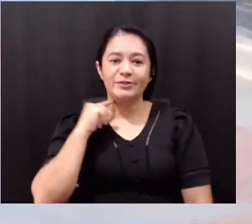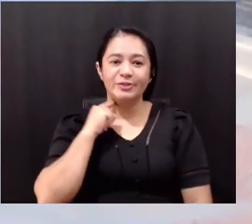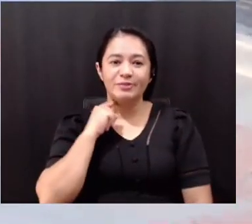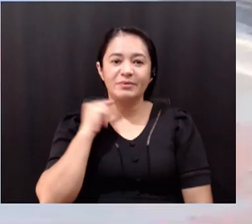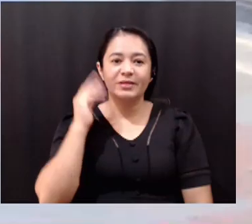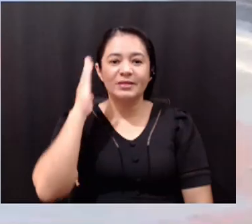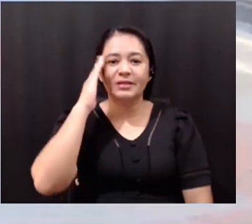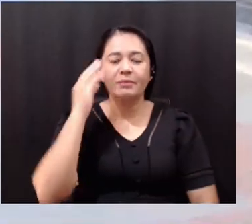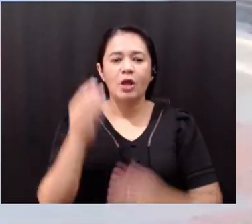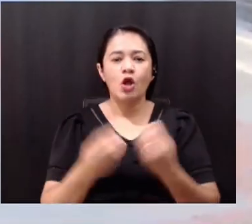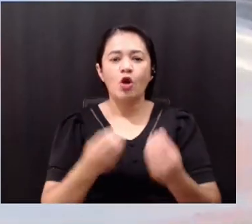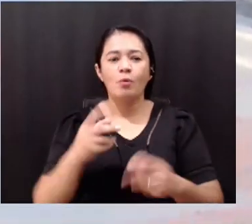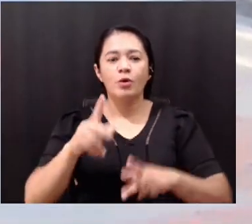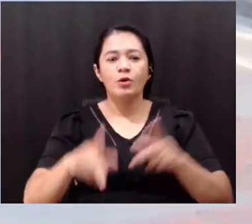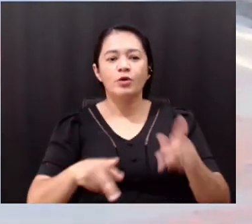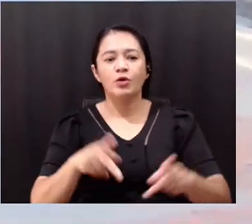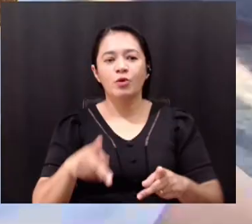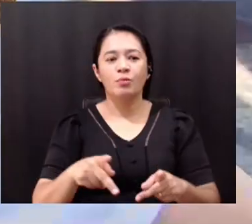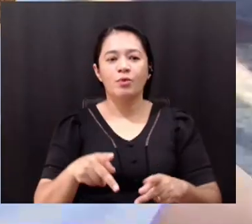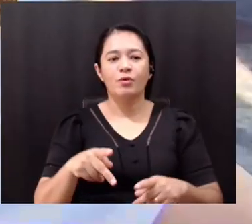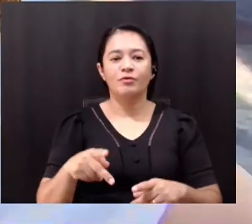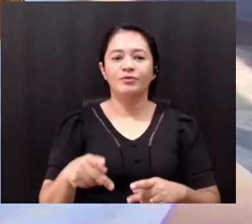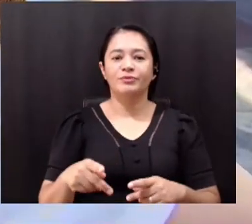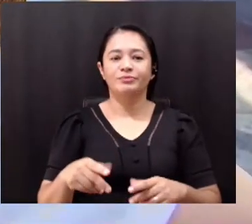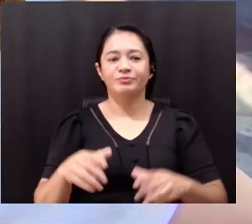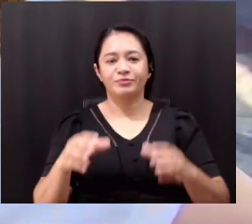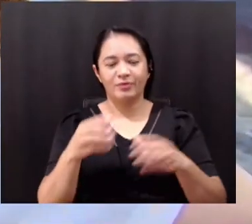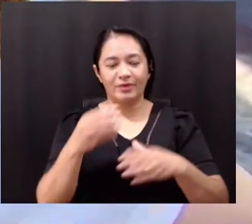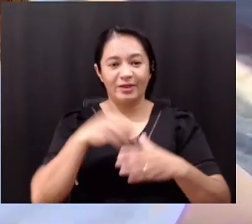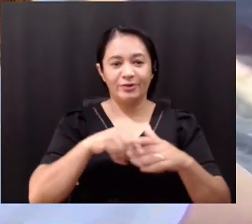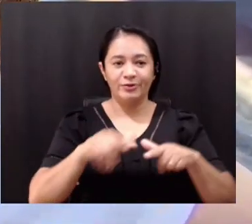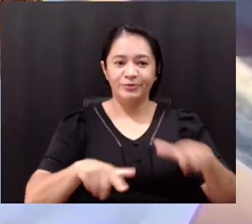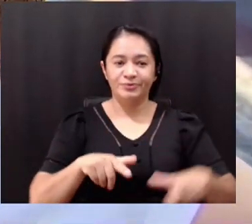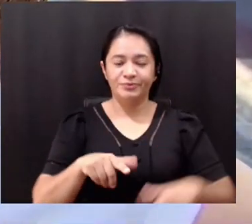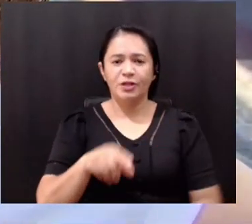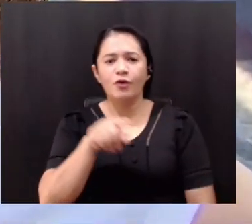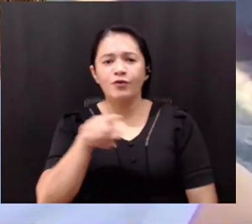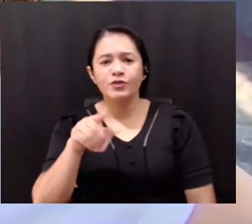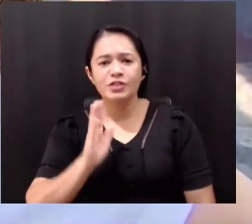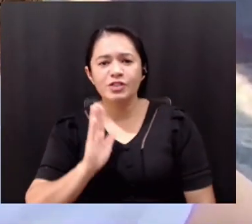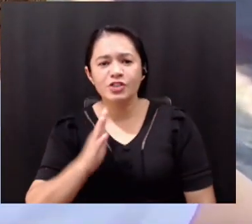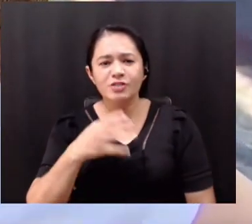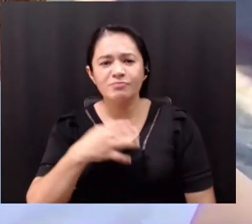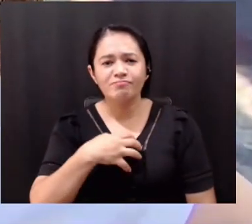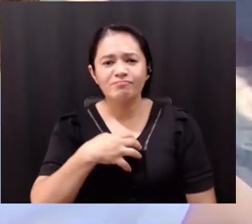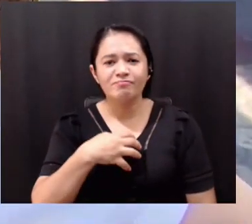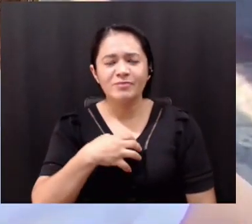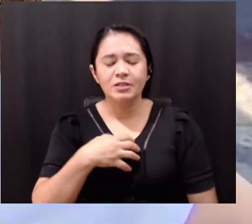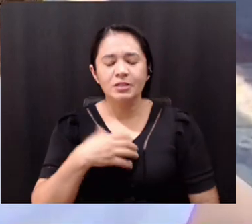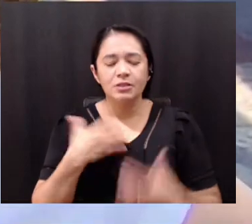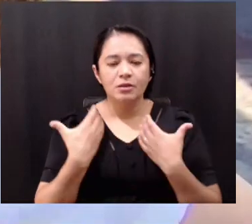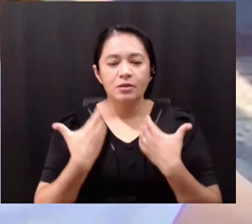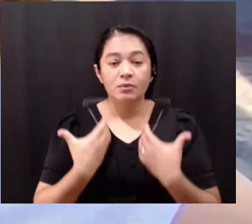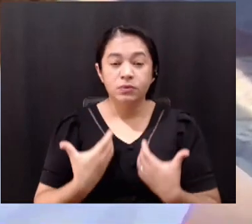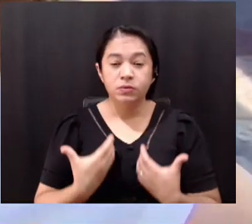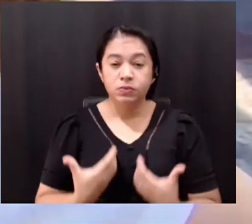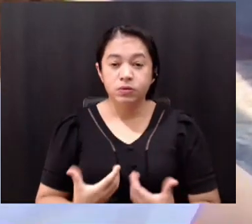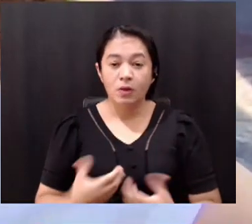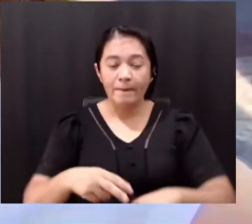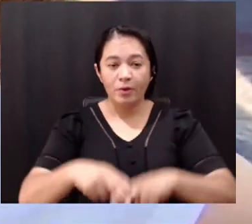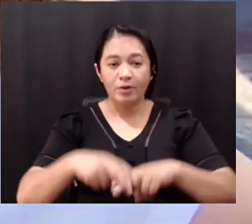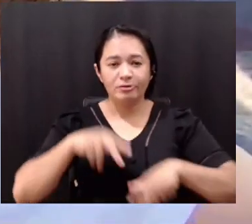população com o trabalho. Vamos conferir. Você já sentiu algum tipo de esgotamento por trabalhar demais?